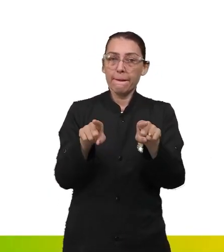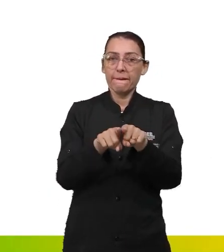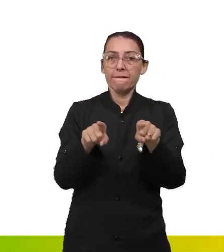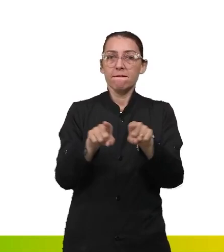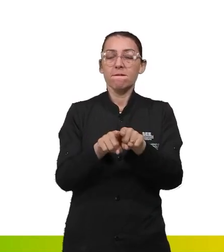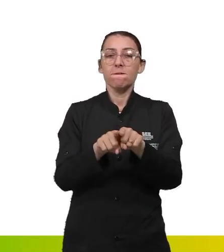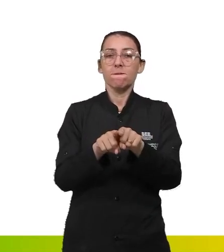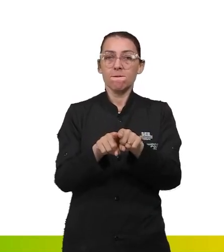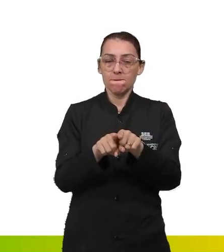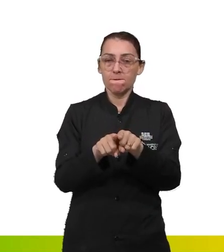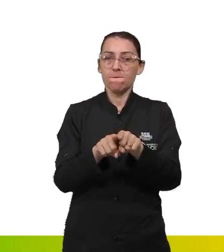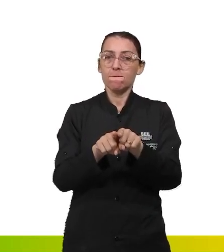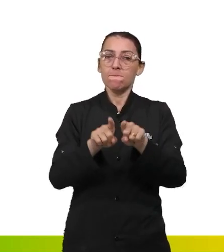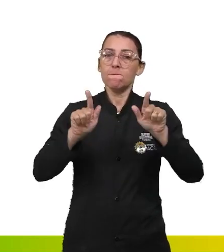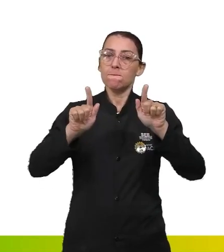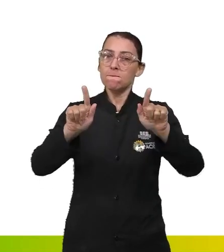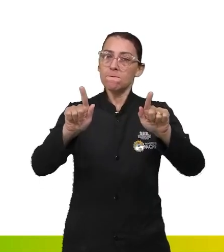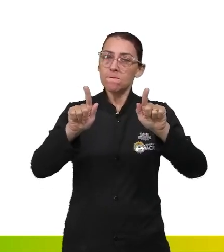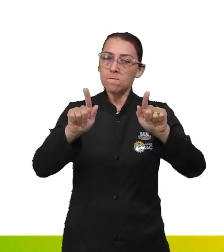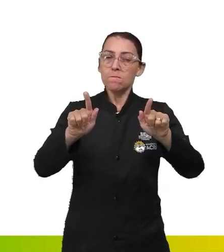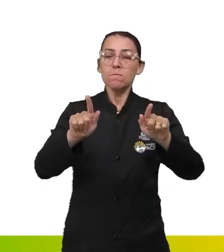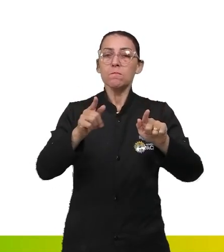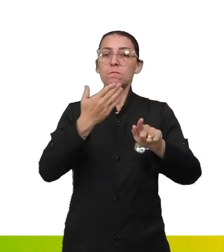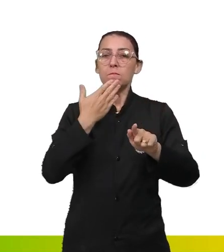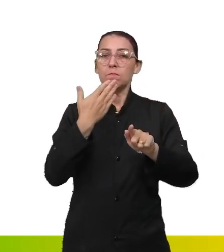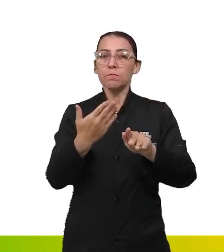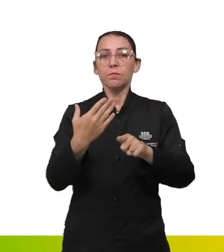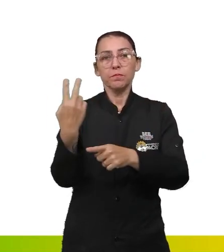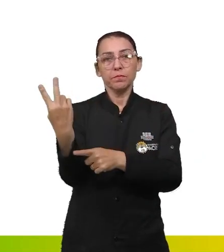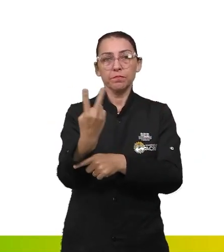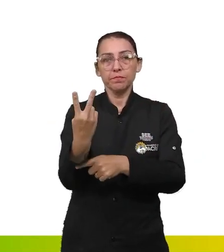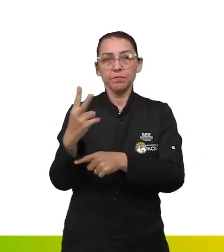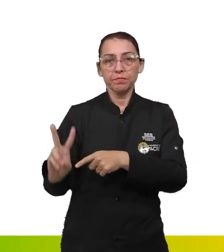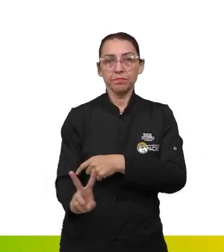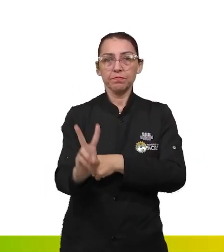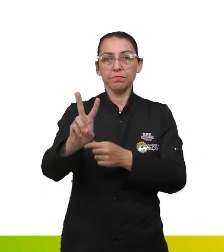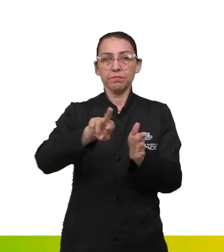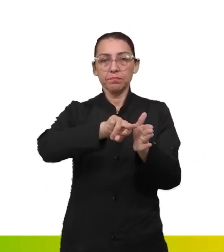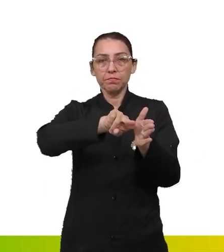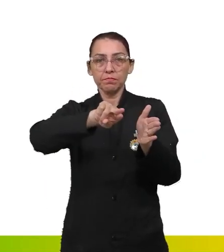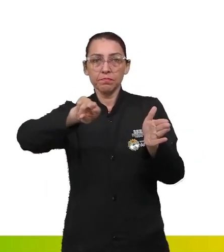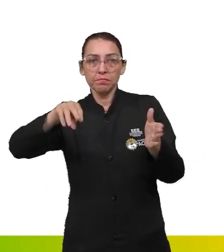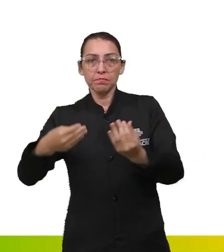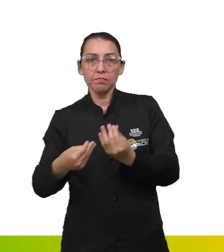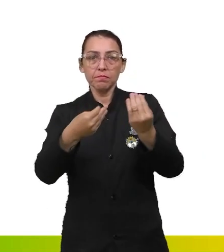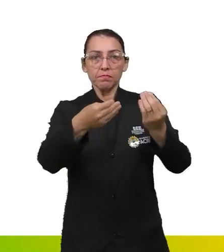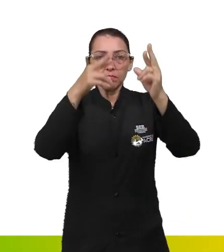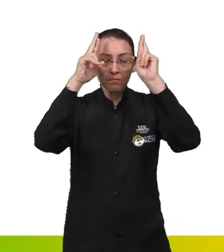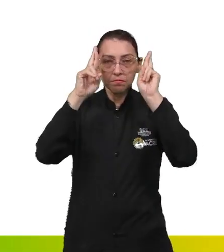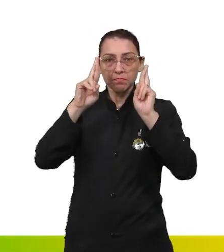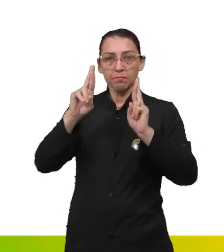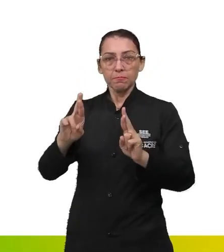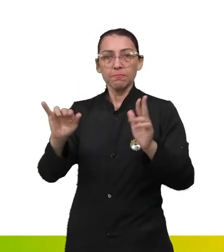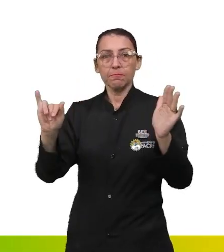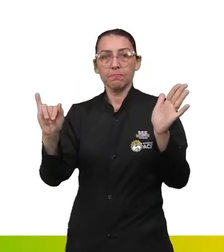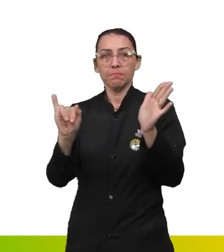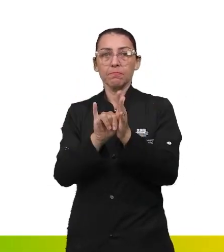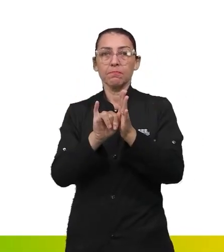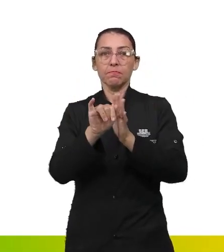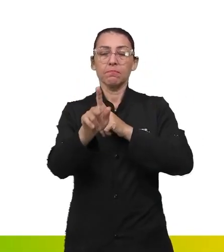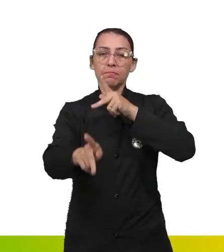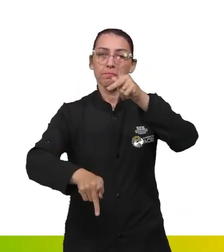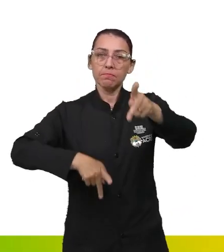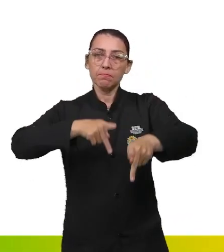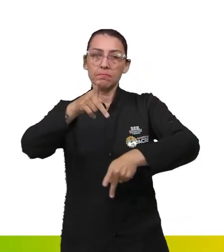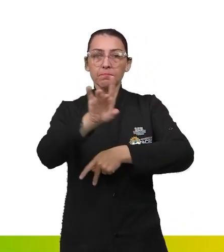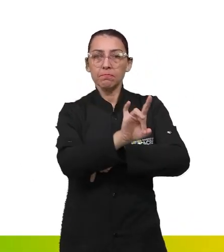ser reivindicada. No marcador 2, valorizar a diversidade é promover o respeito